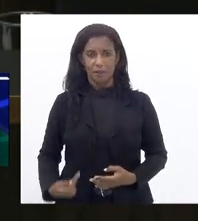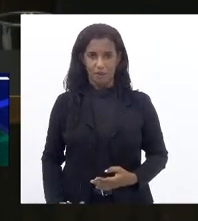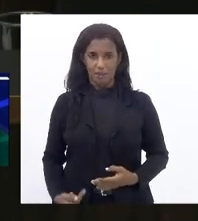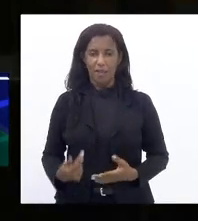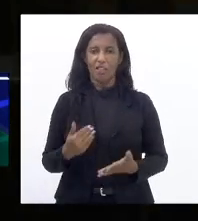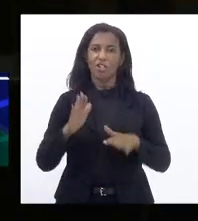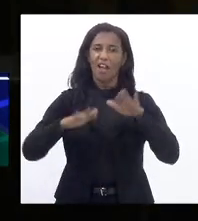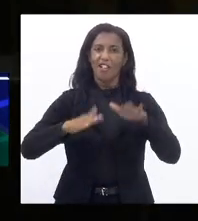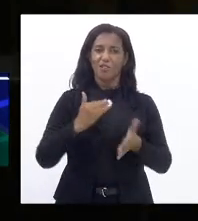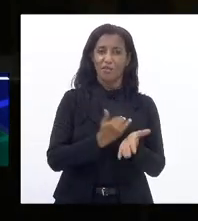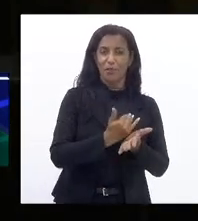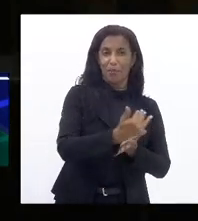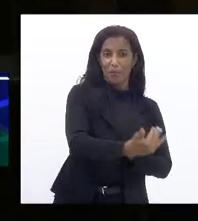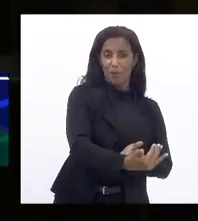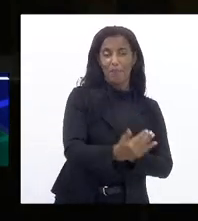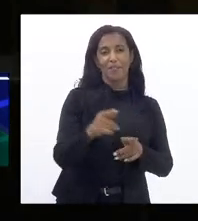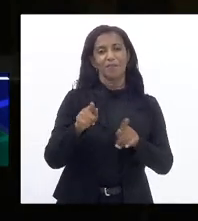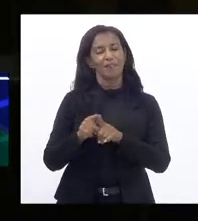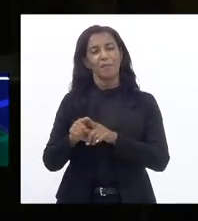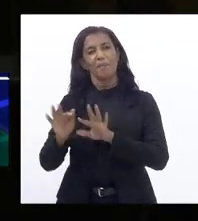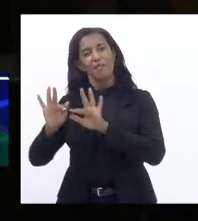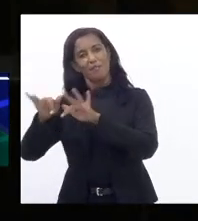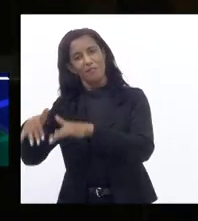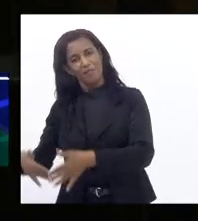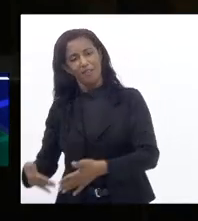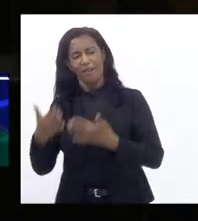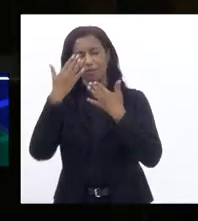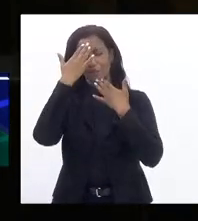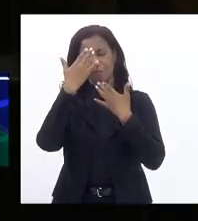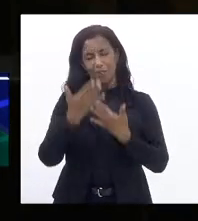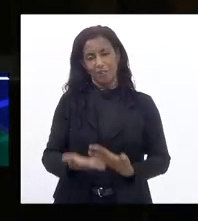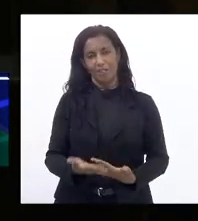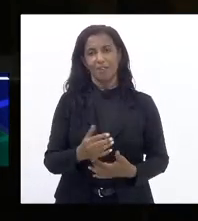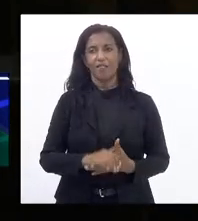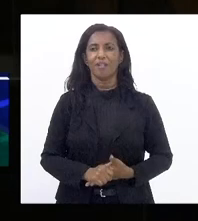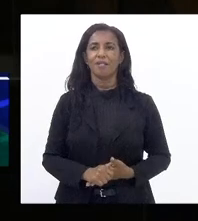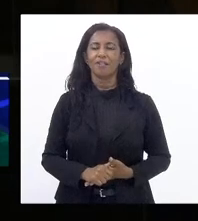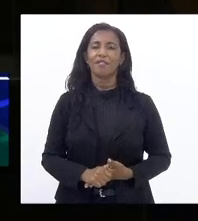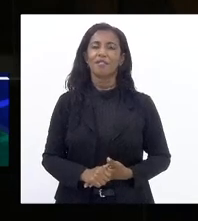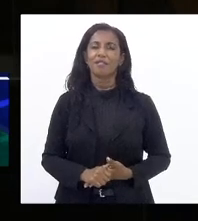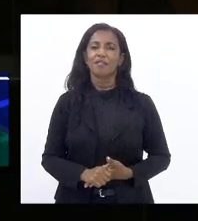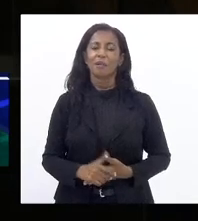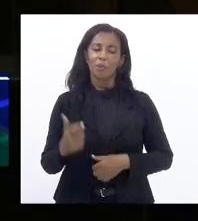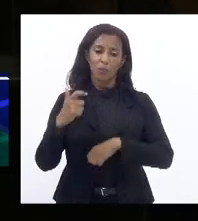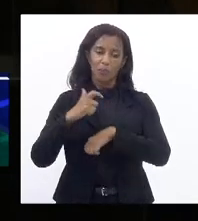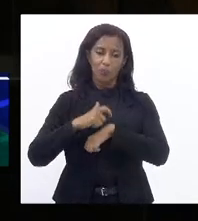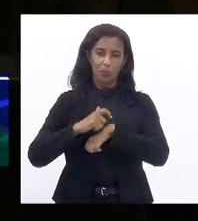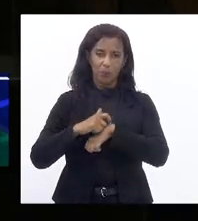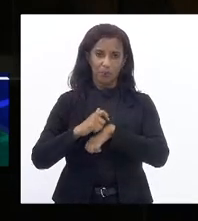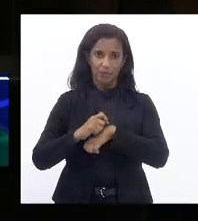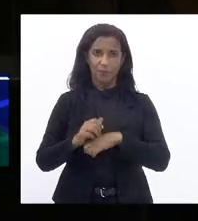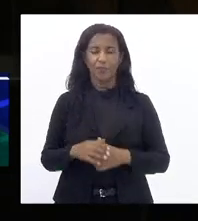expediente inicial, assim como o expediente final. Agradecendo aqui pelo momento